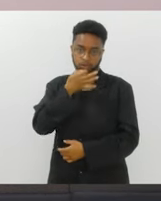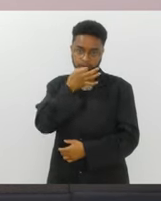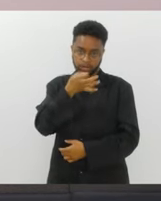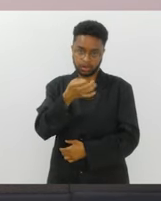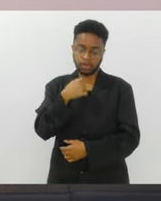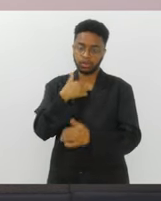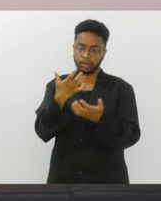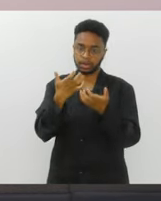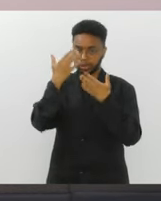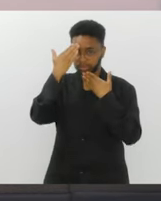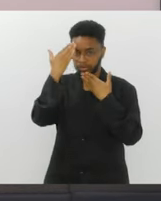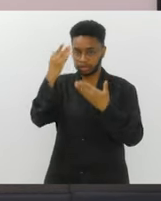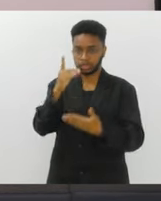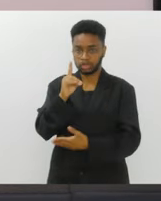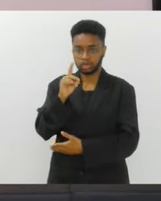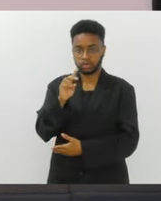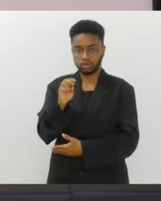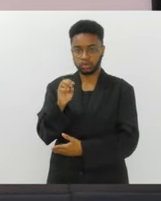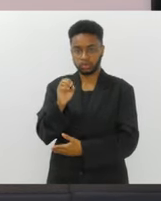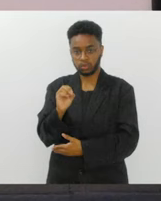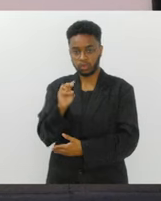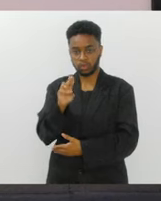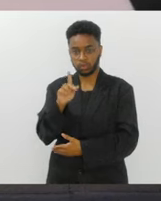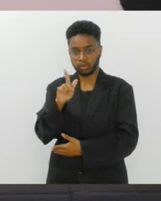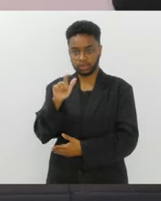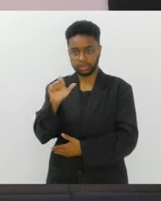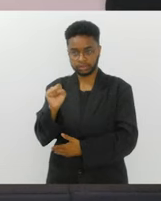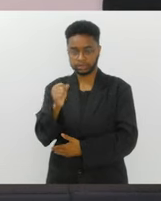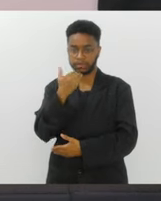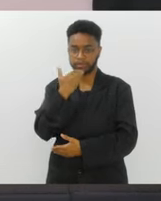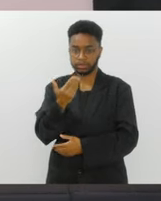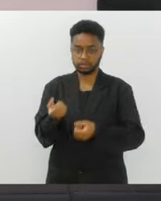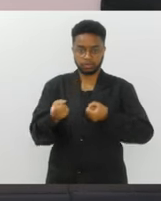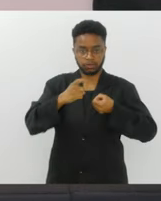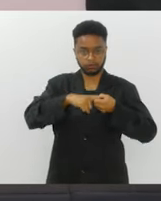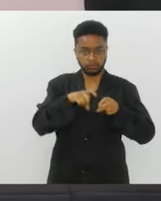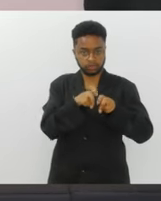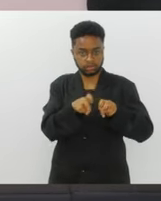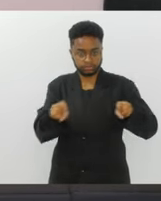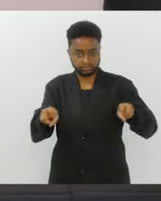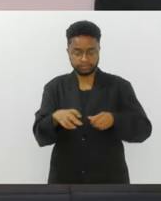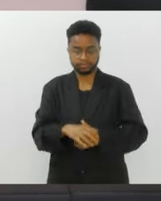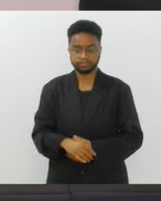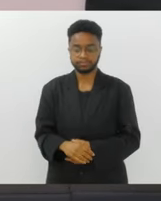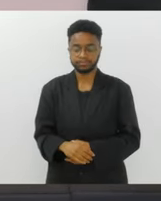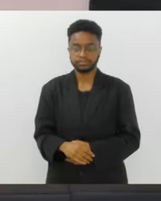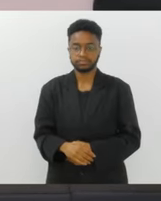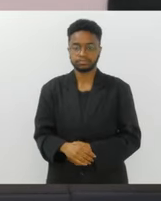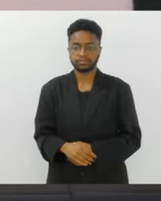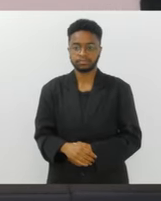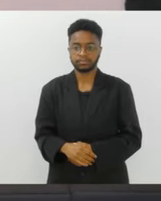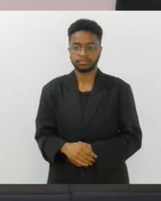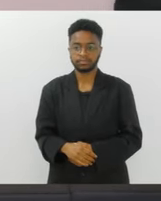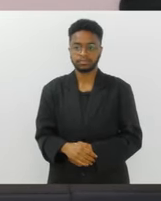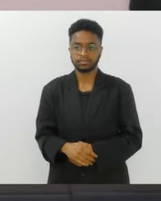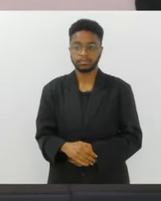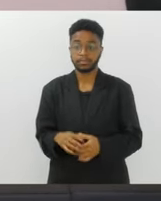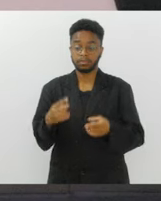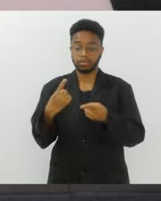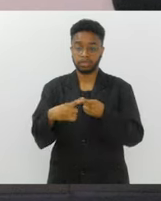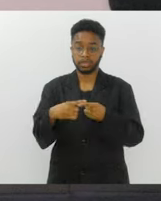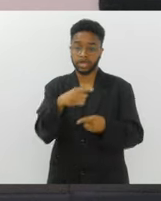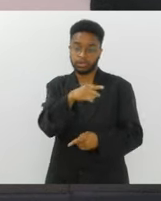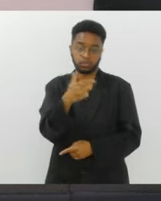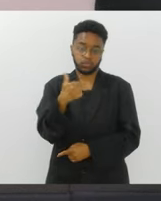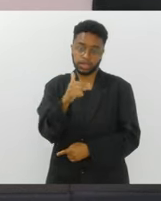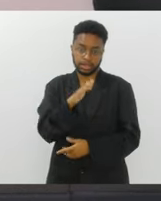ao doutor Douglas Suzini, pedir que ele retorne ao local dele, porque ele nada teve